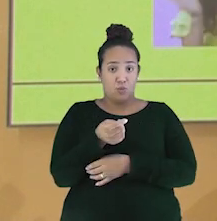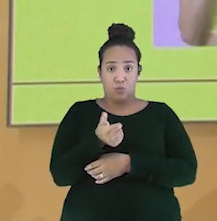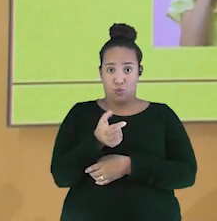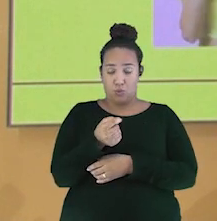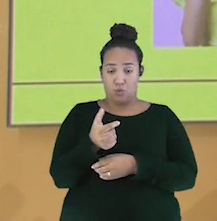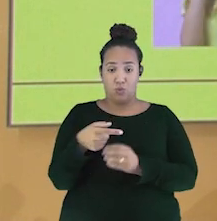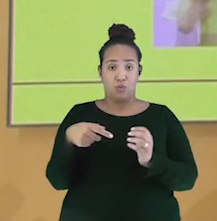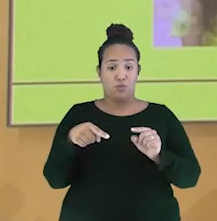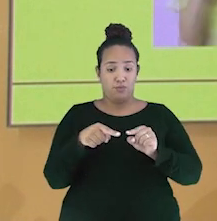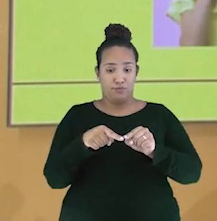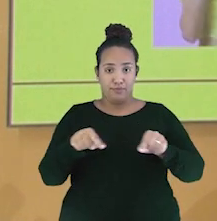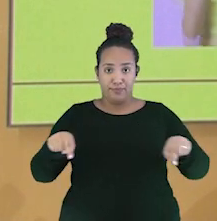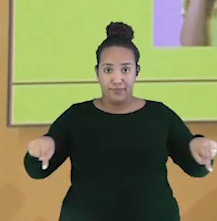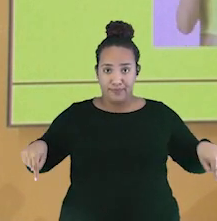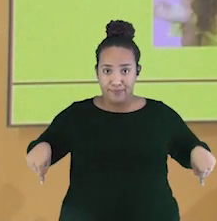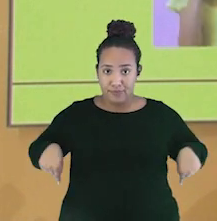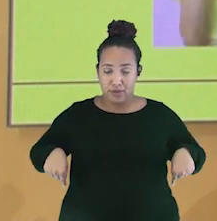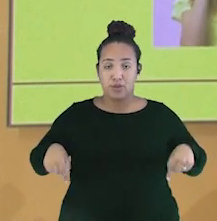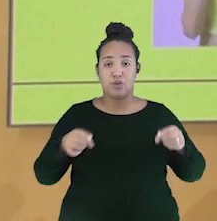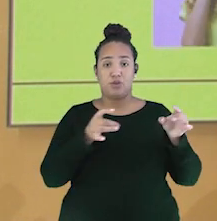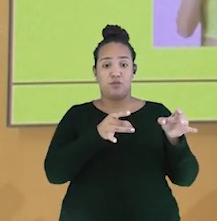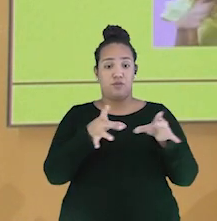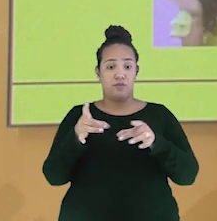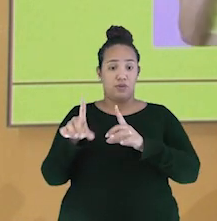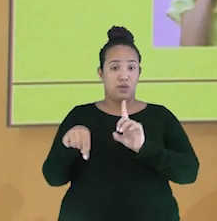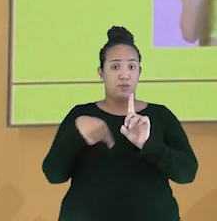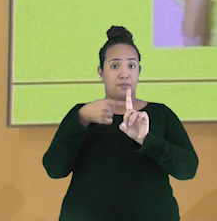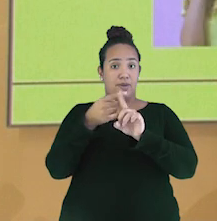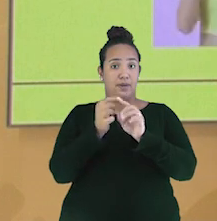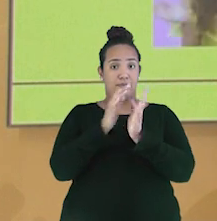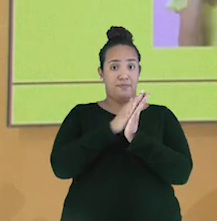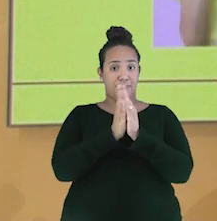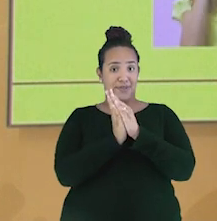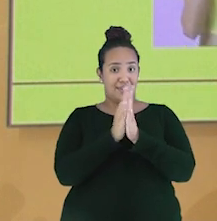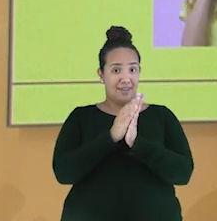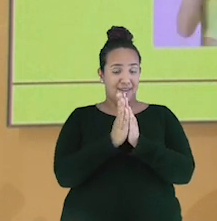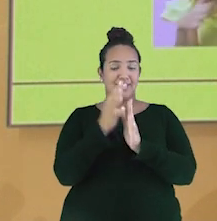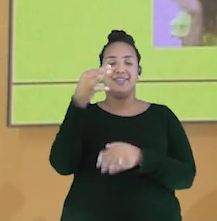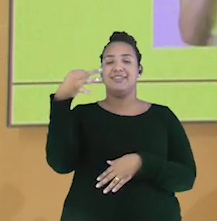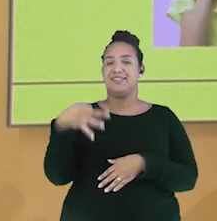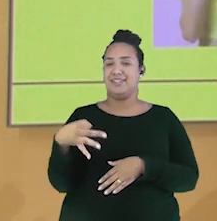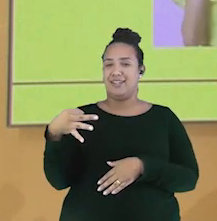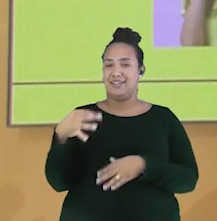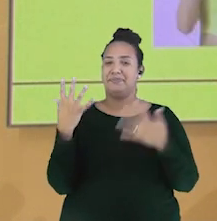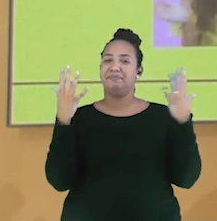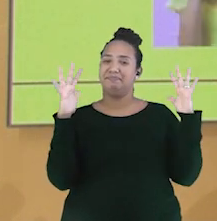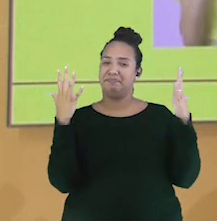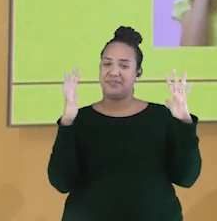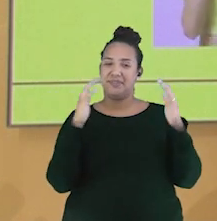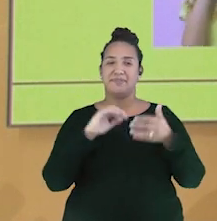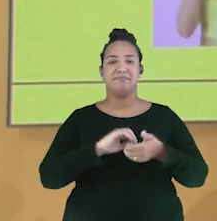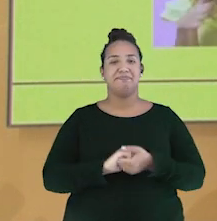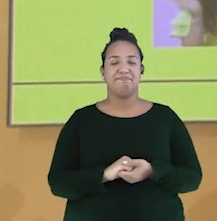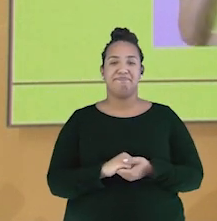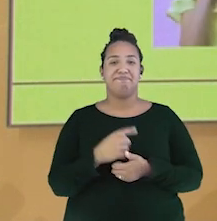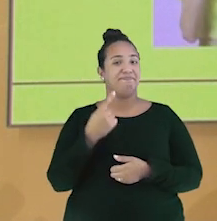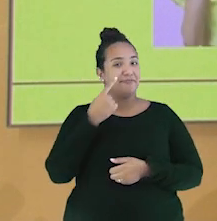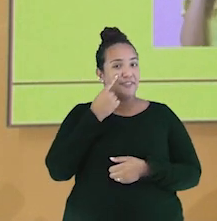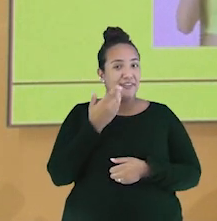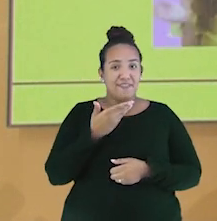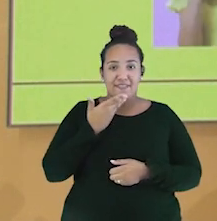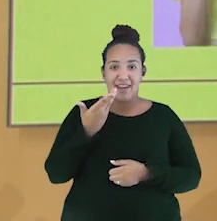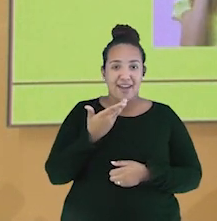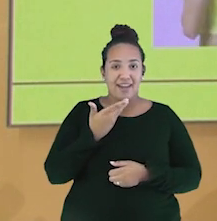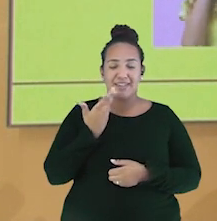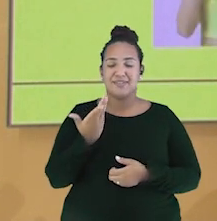o bambolê e o brinquedo mais vendido foi a boneca acertou Parabéns Viu como é fácil ler uma